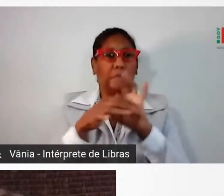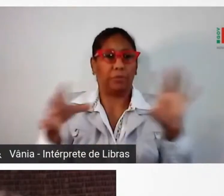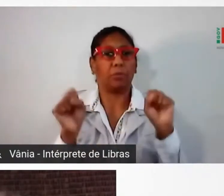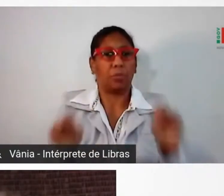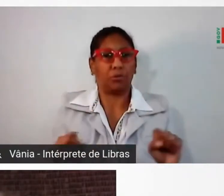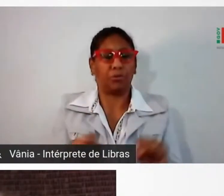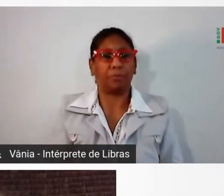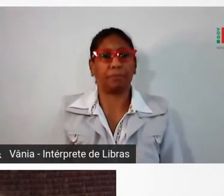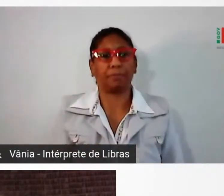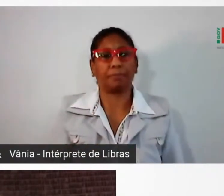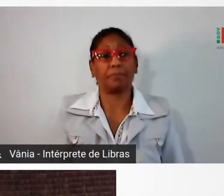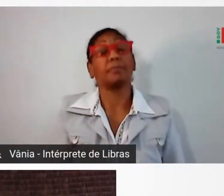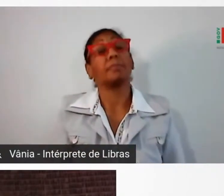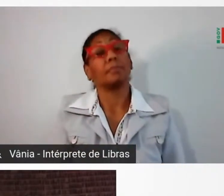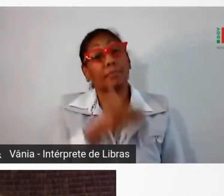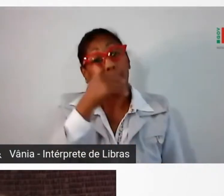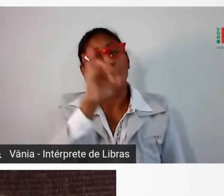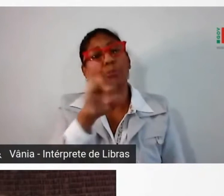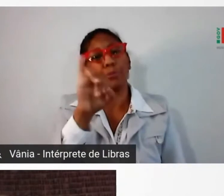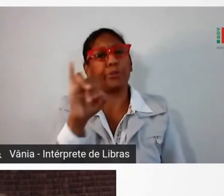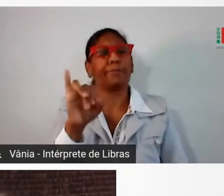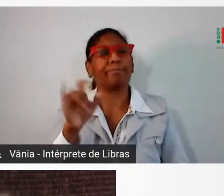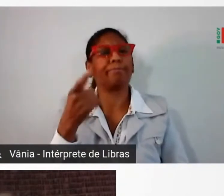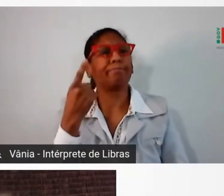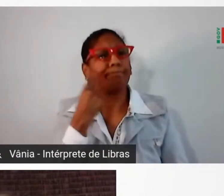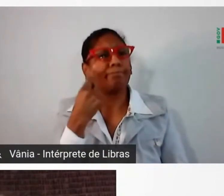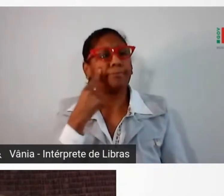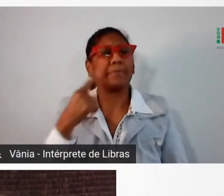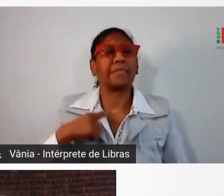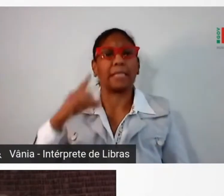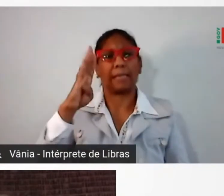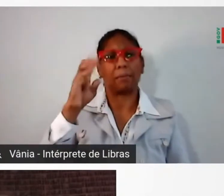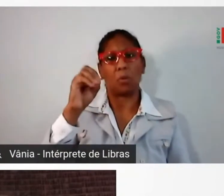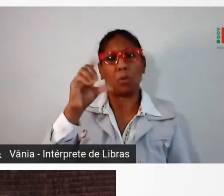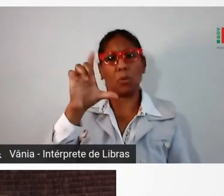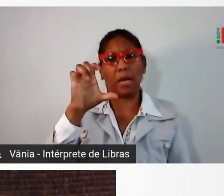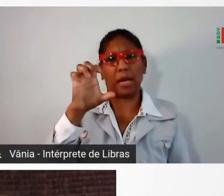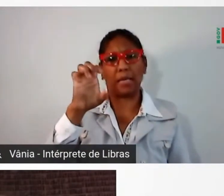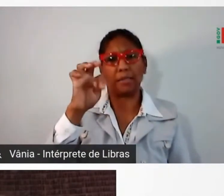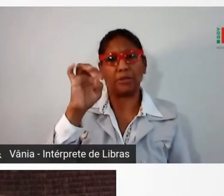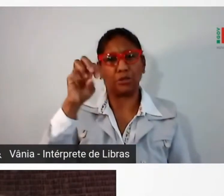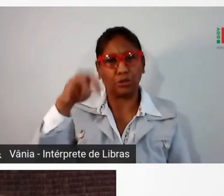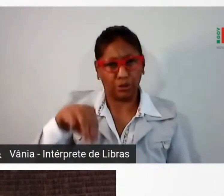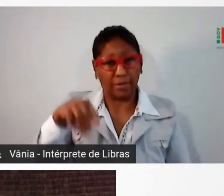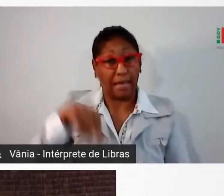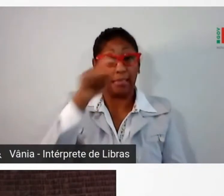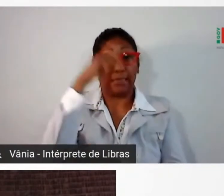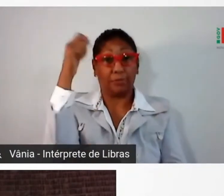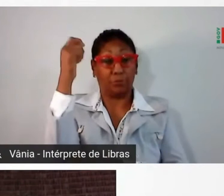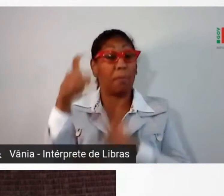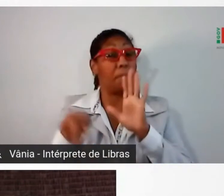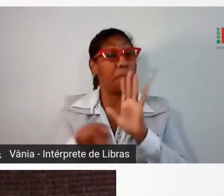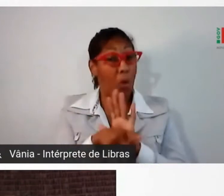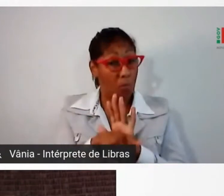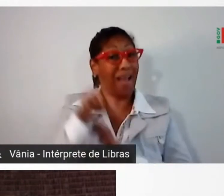Eu acho importante, né, governador, comentar. A gente tem os nossos boletins diários, são públicos, né? O estado do Rio